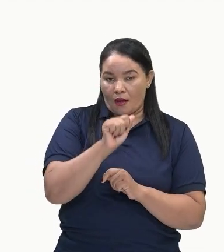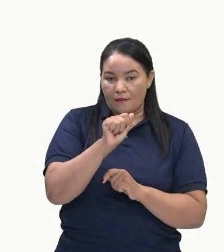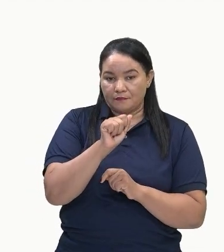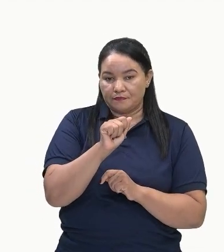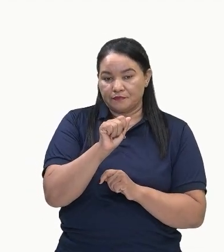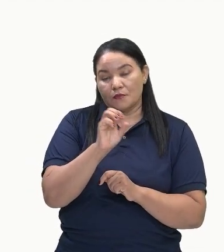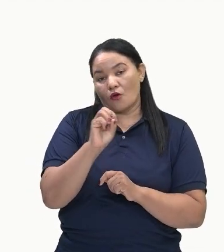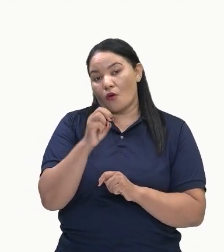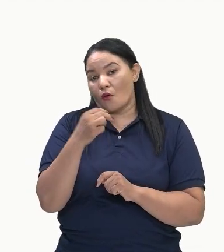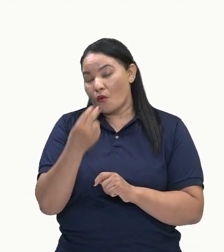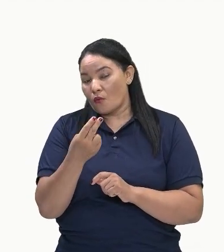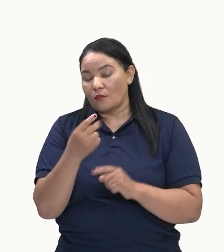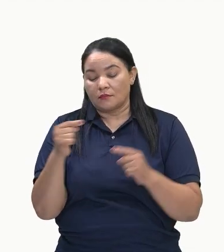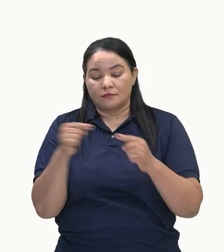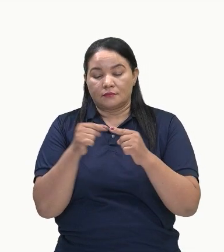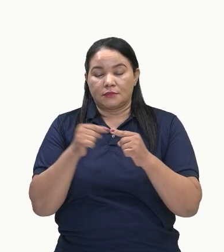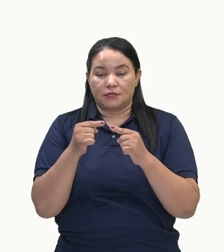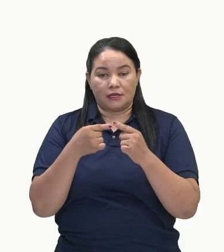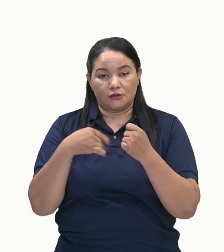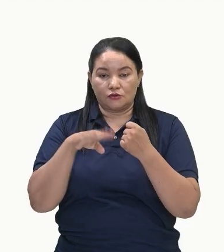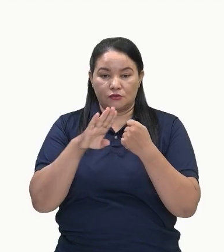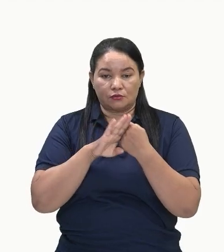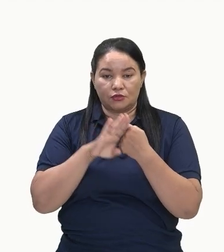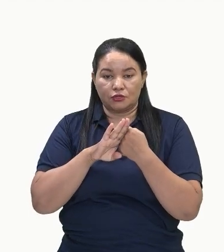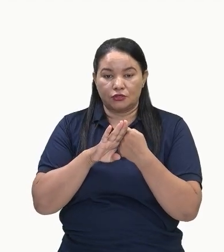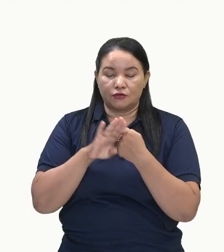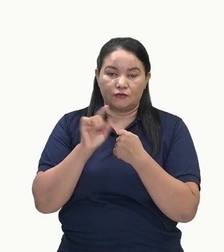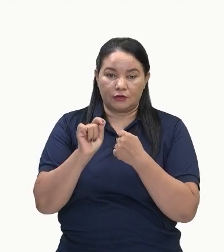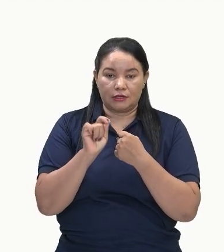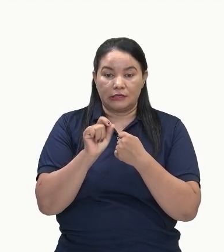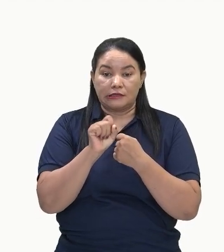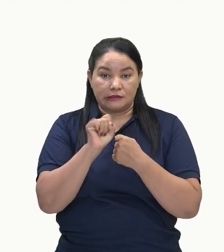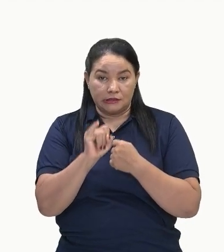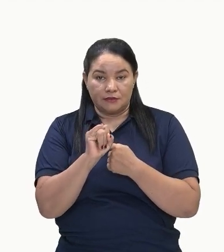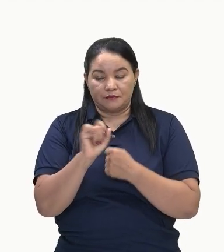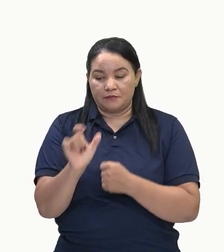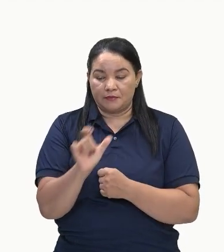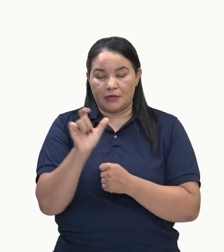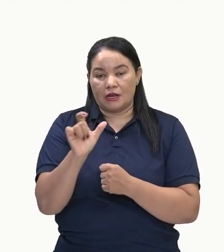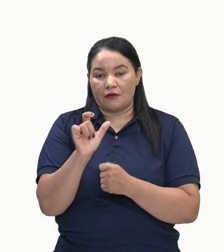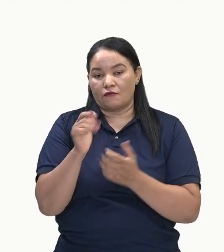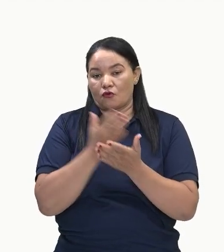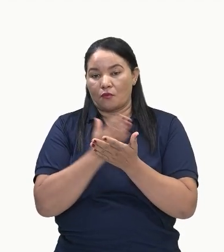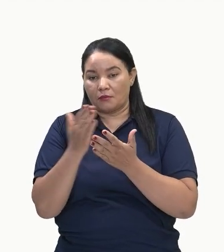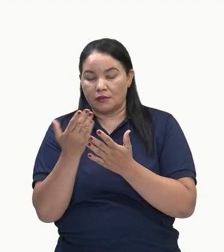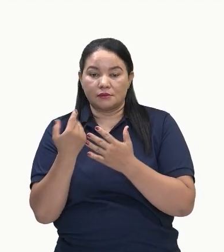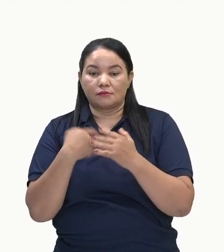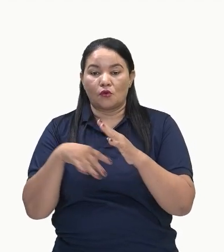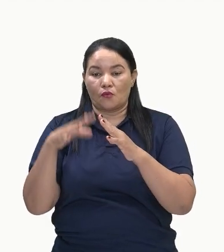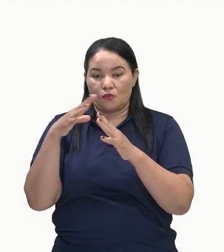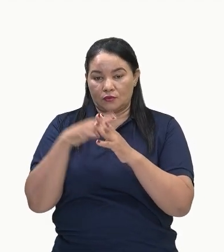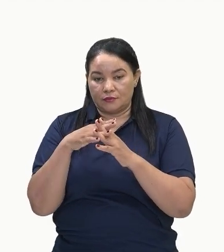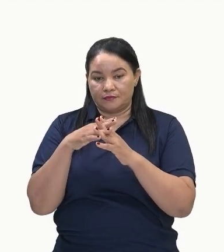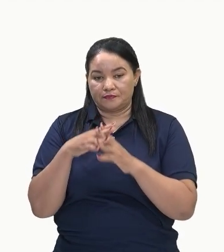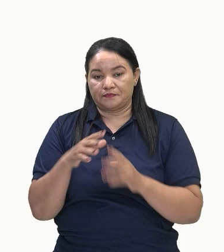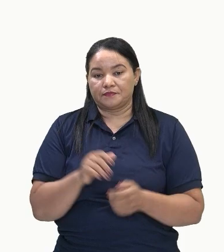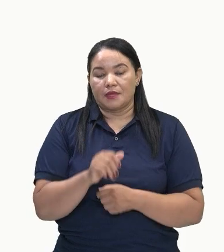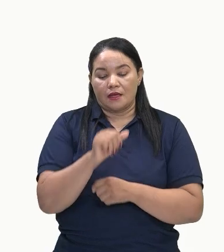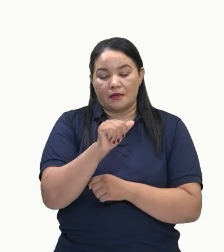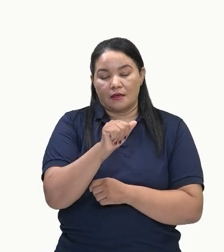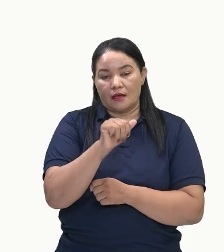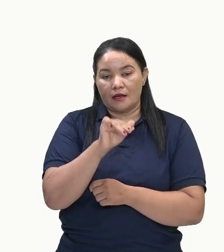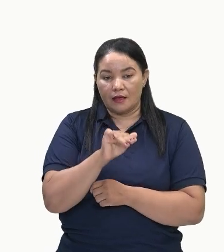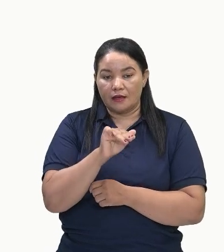referir a substantivo cuja a inicial seja consoante. E an, quando o substantivo